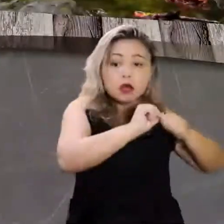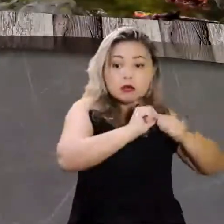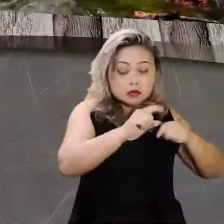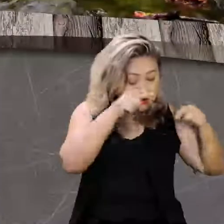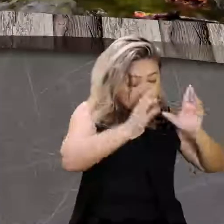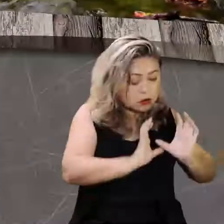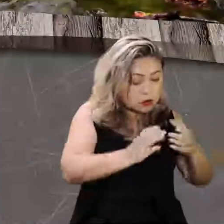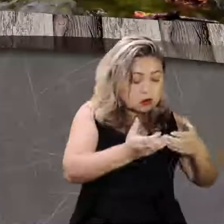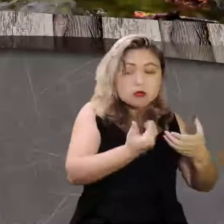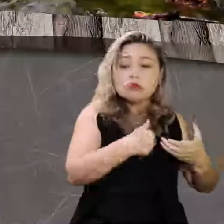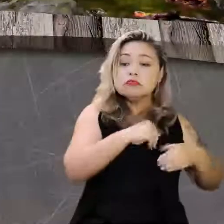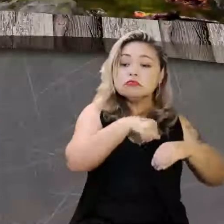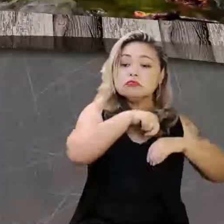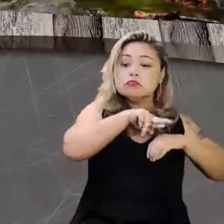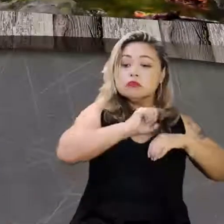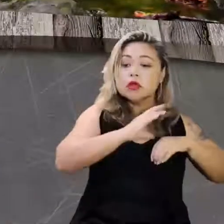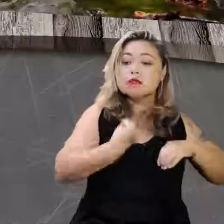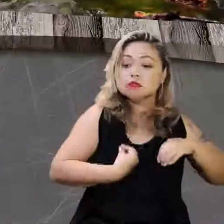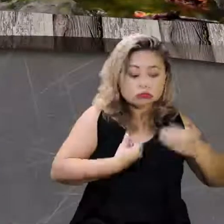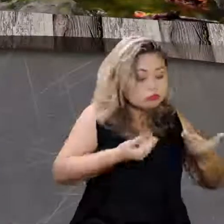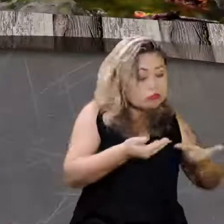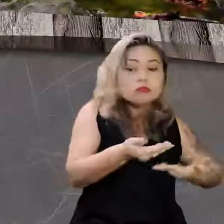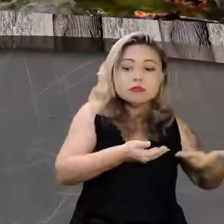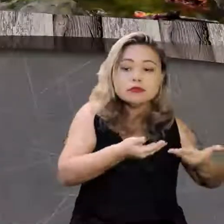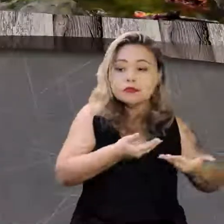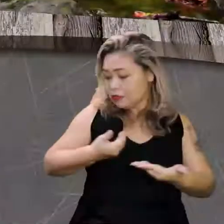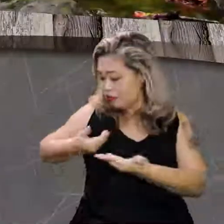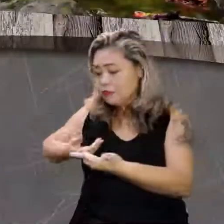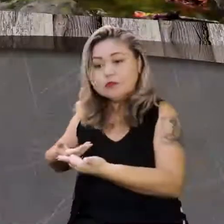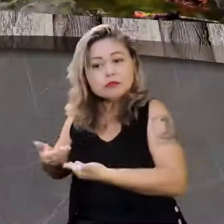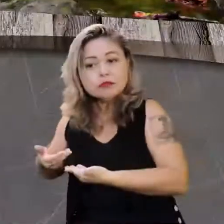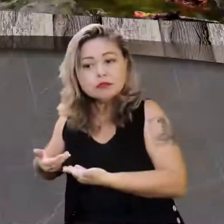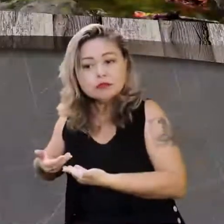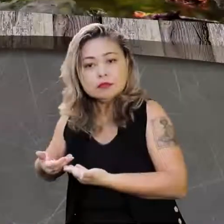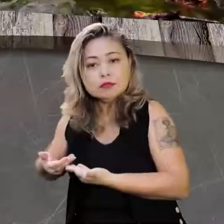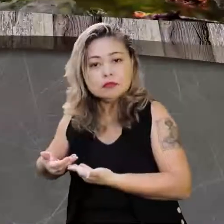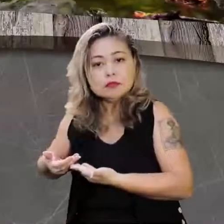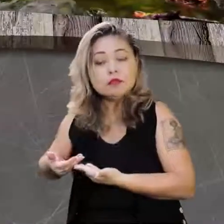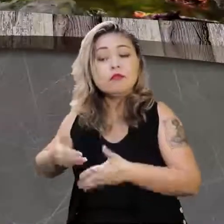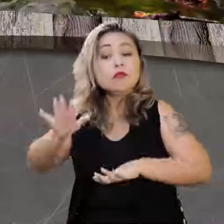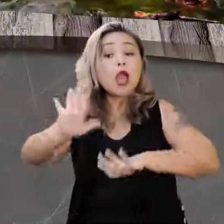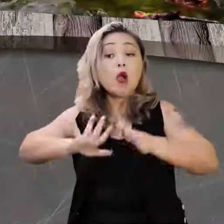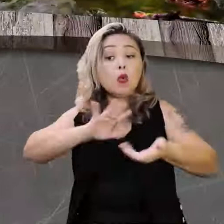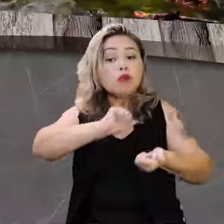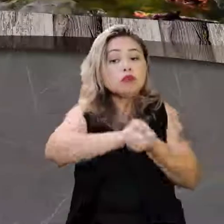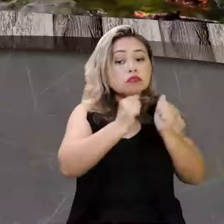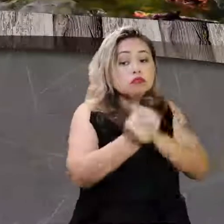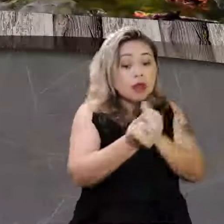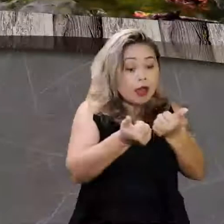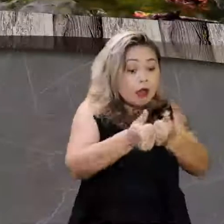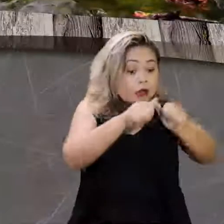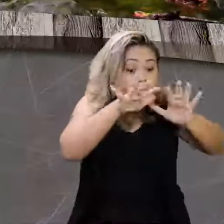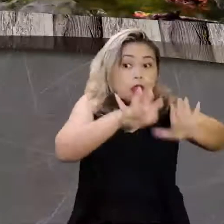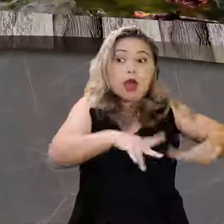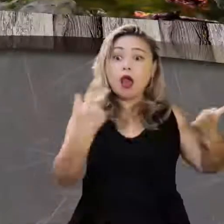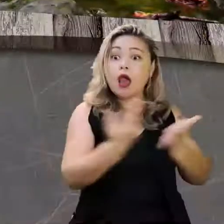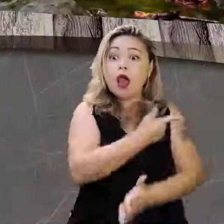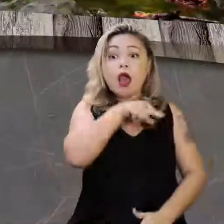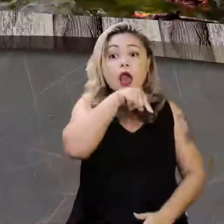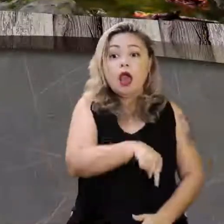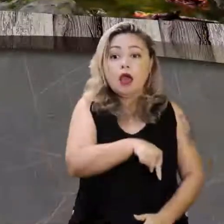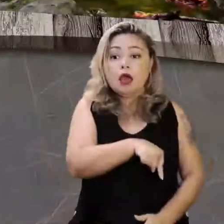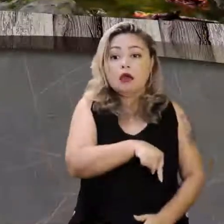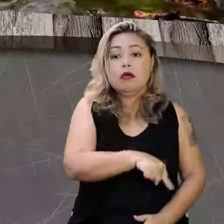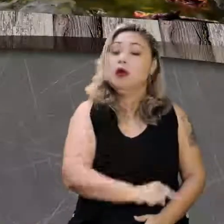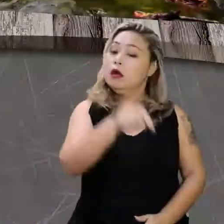estão ali inseridos, esses seres vivos estão convivendo? Então, algumas modificações adaptativas vão acontecer